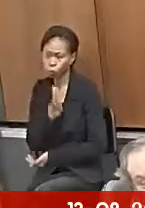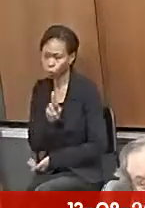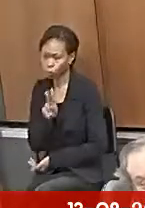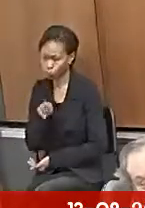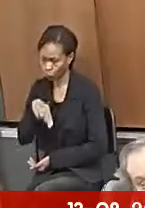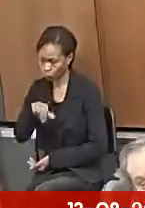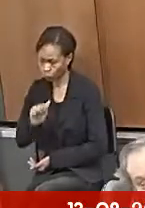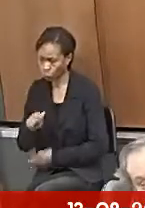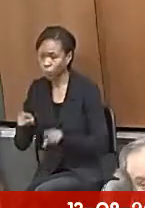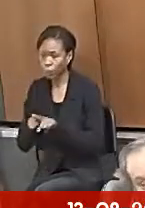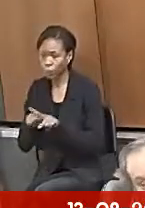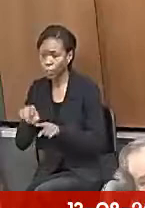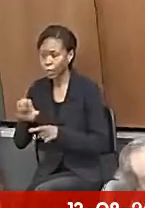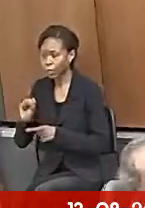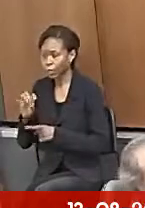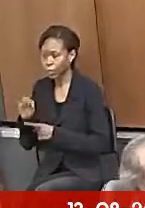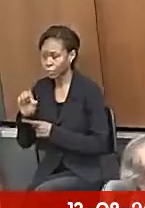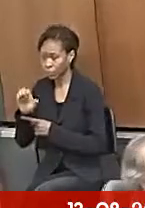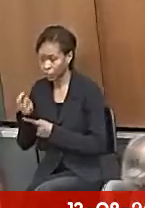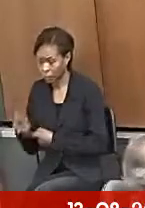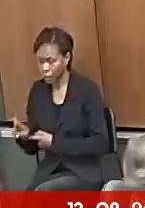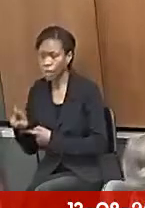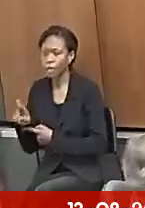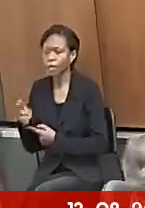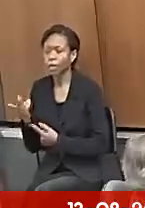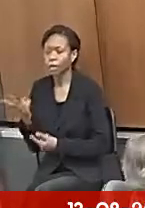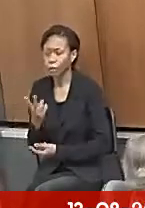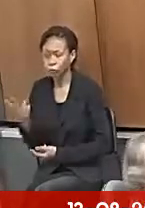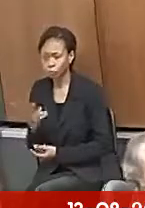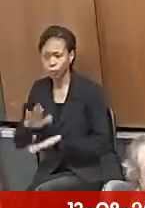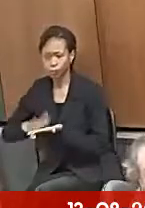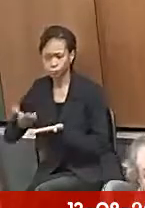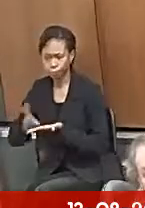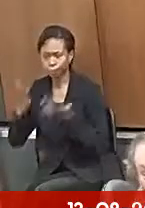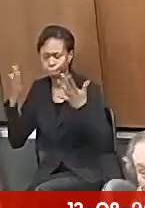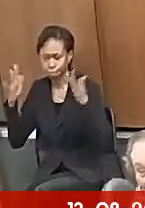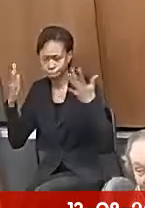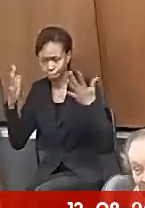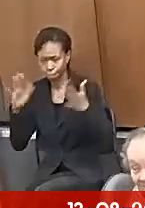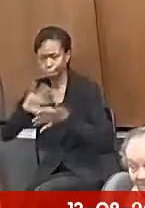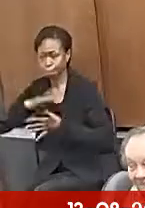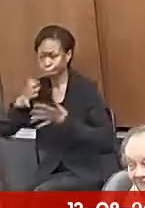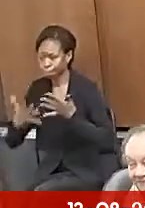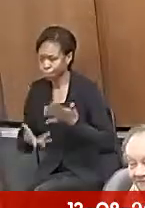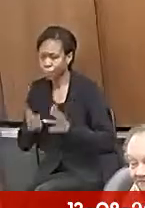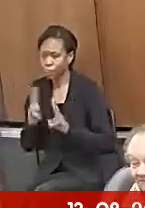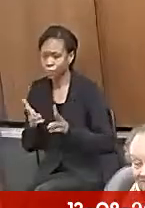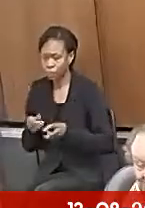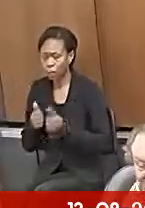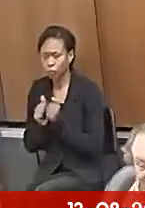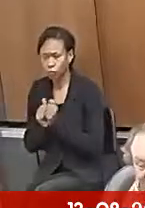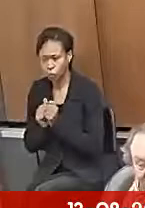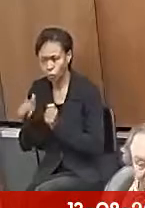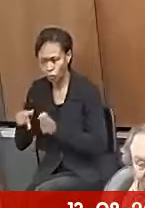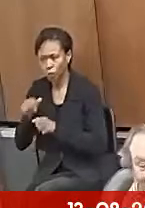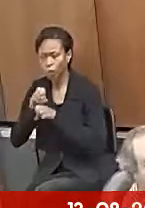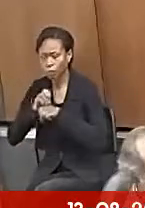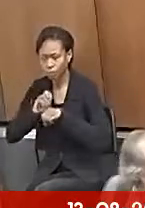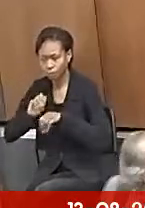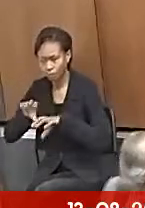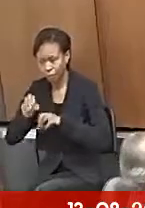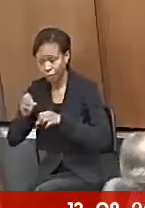pereira e esther tipo xo rosa da cruz a salva de palmas para 12 teps que sempre nos acompanham aqui